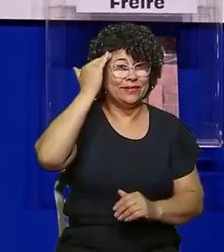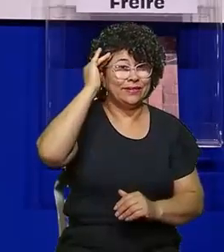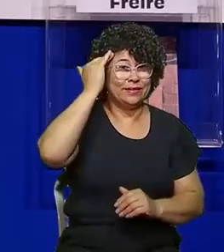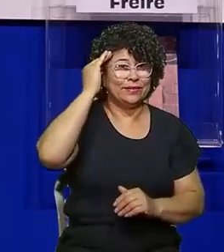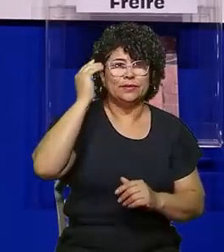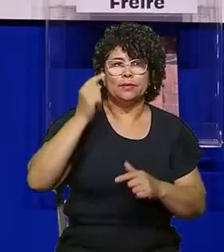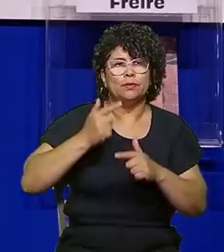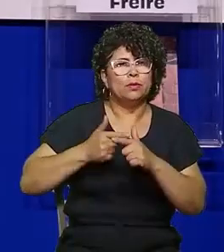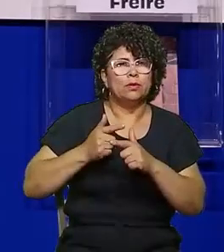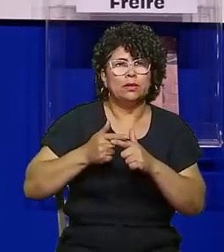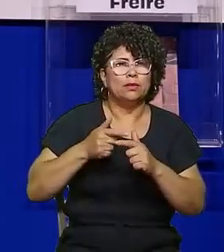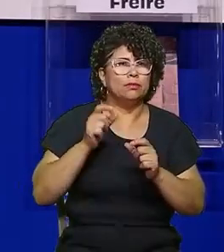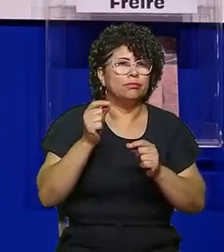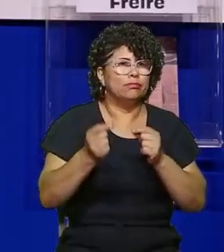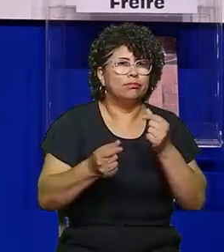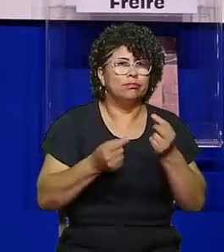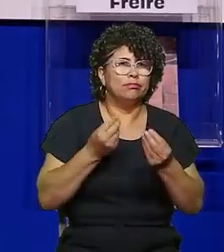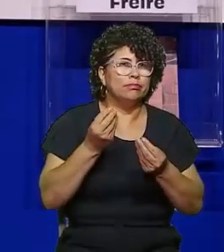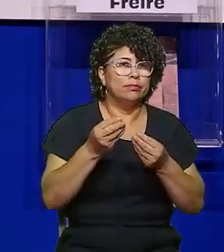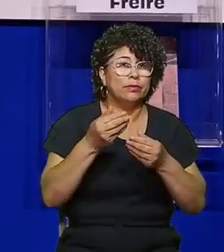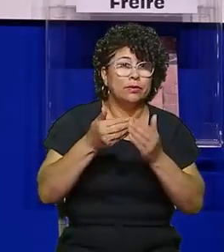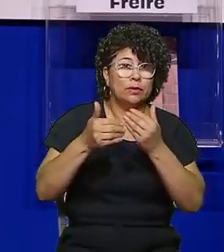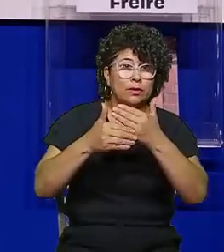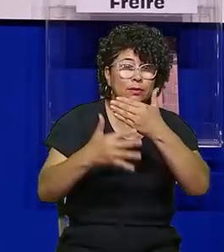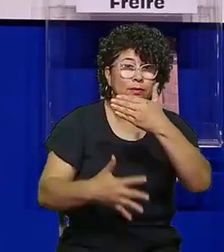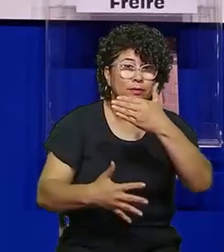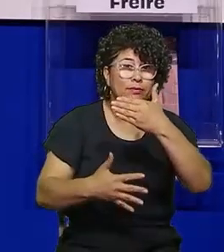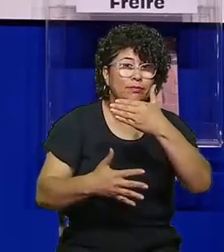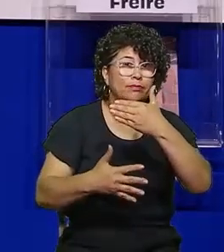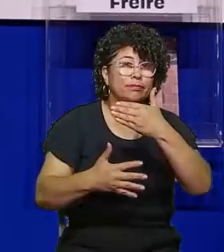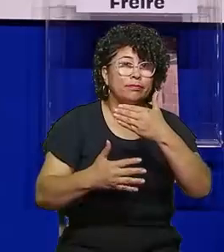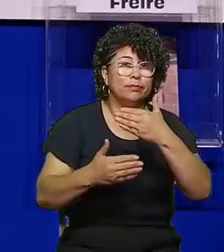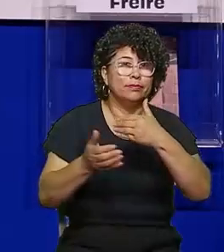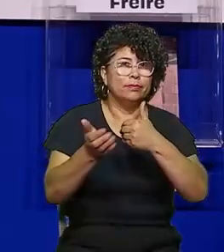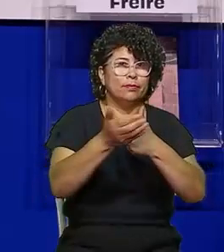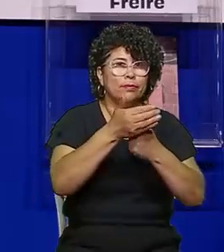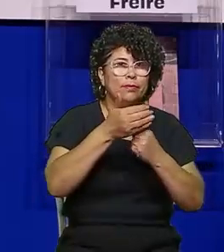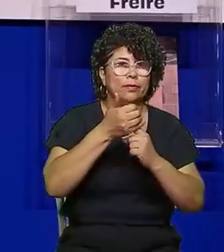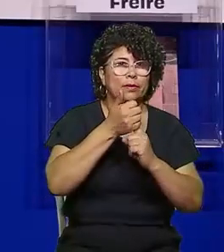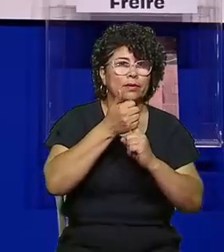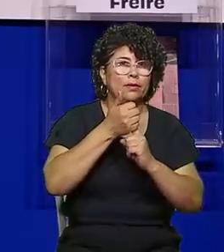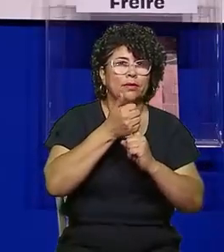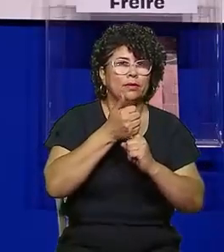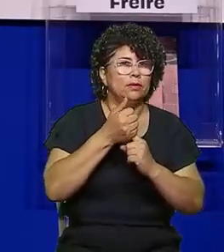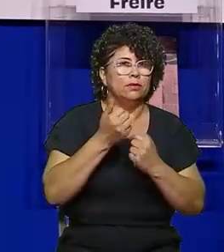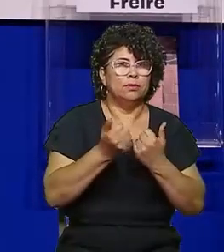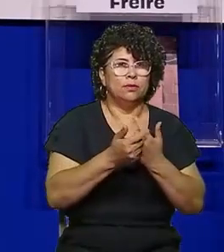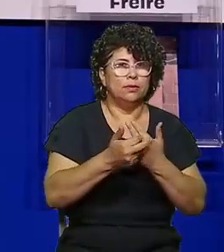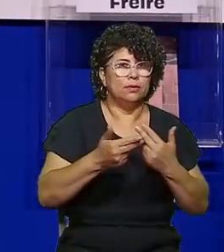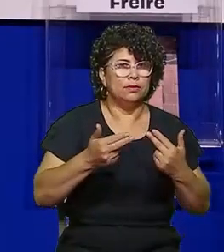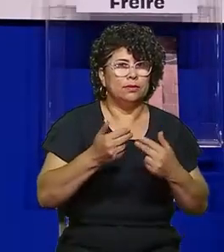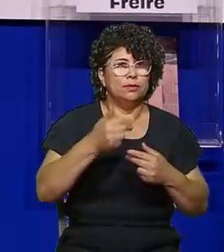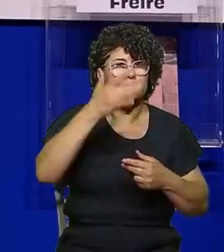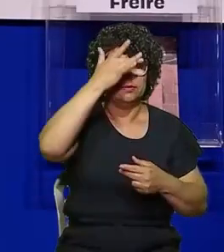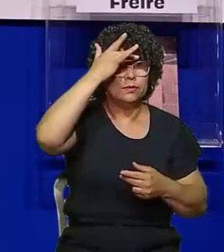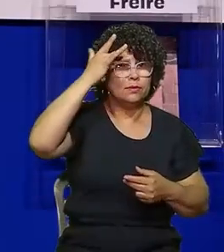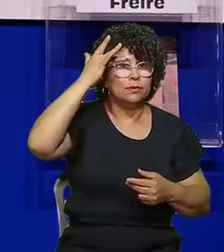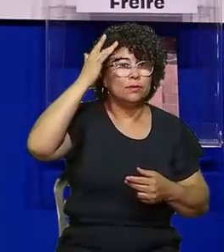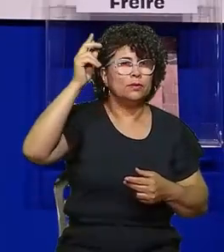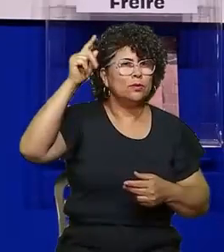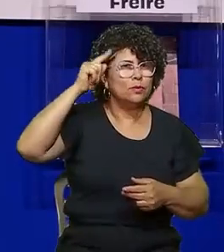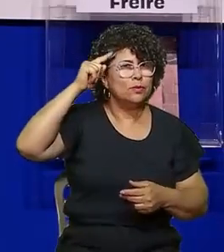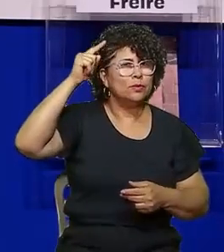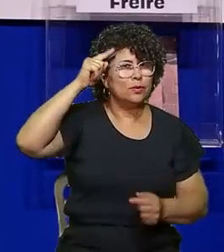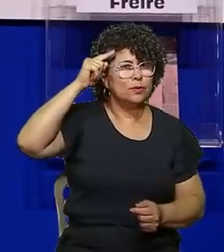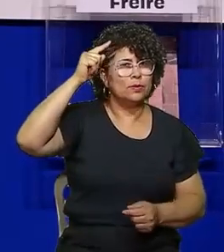era uma espécie de um muro de proteção, porque ele era assediadíssimo, ele era procurado diariamente